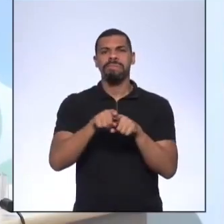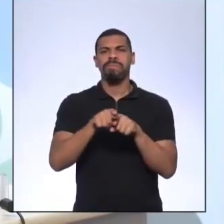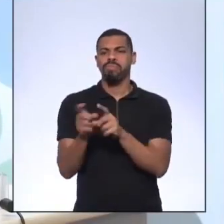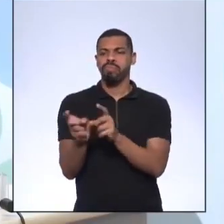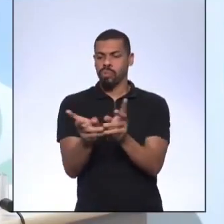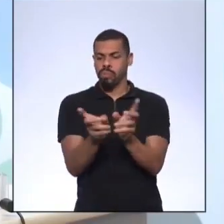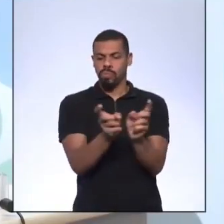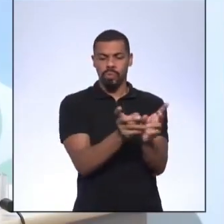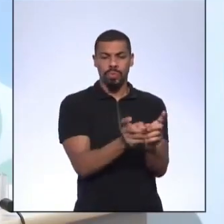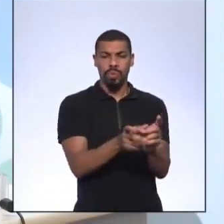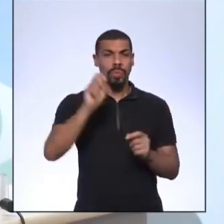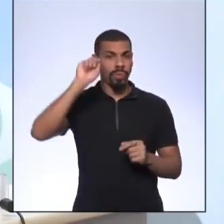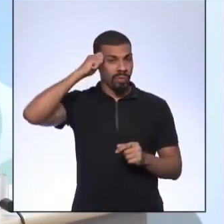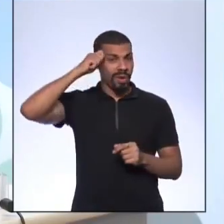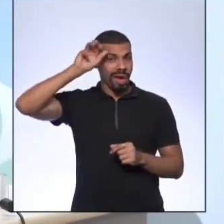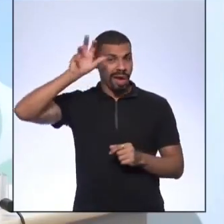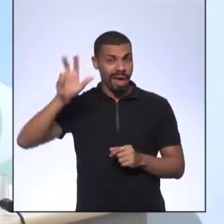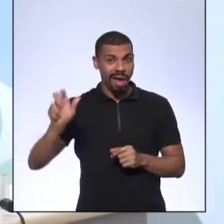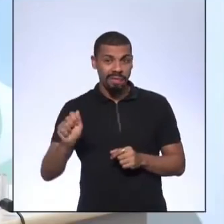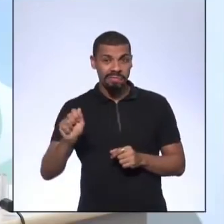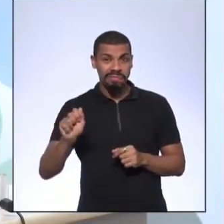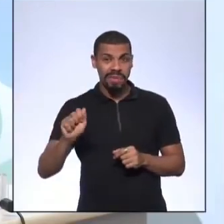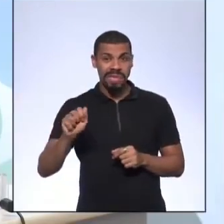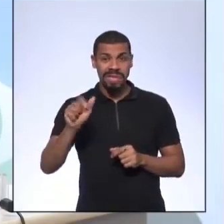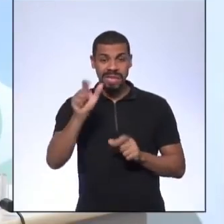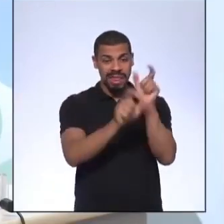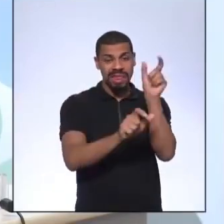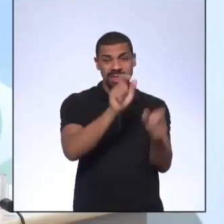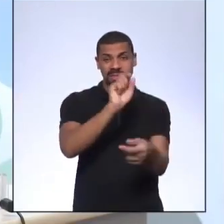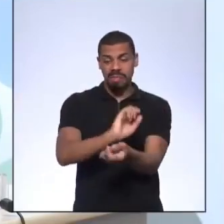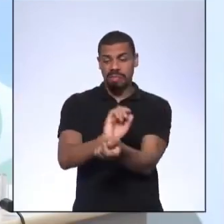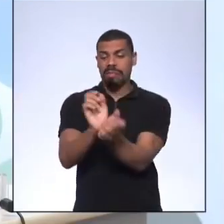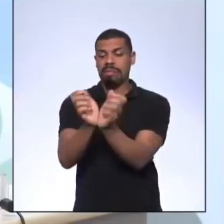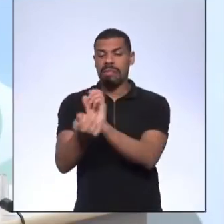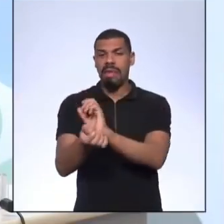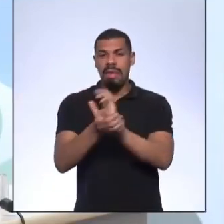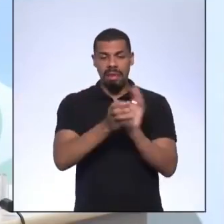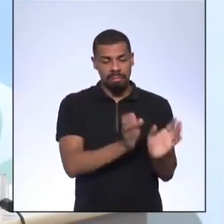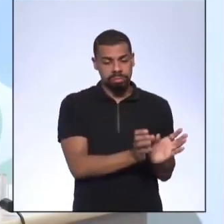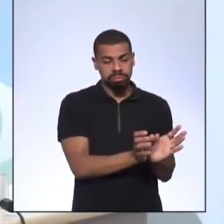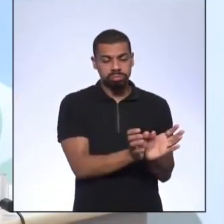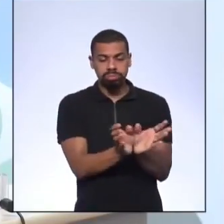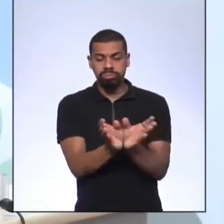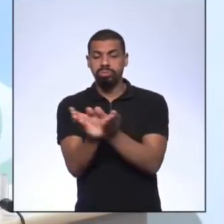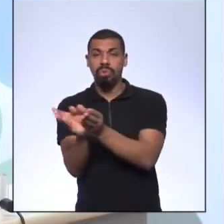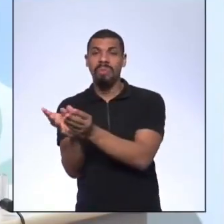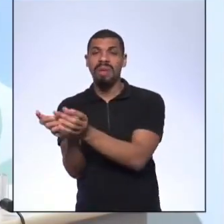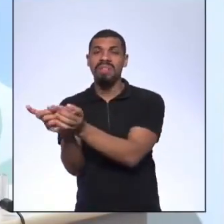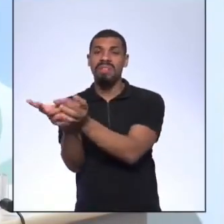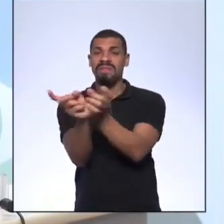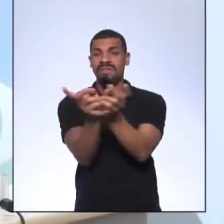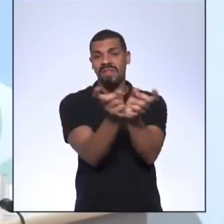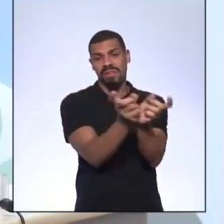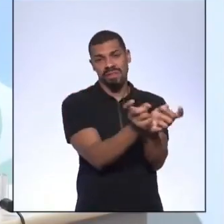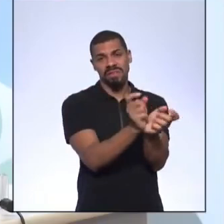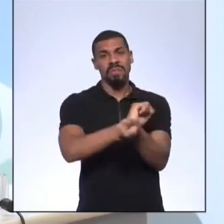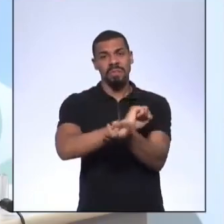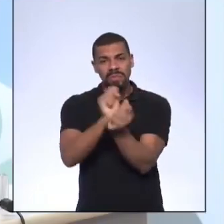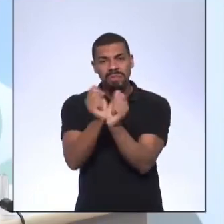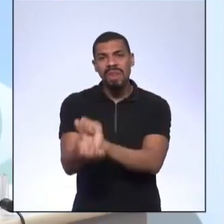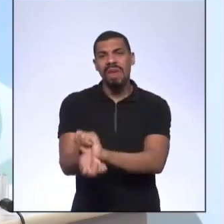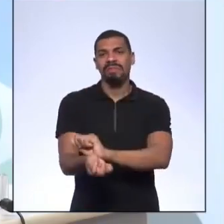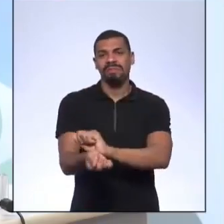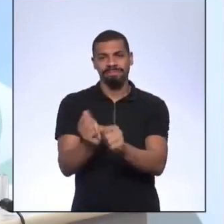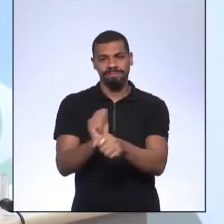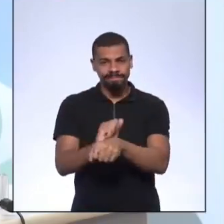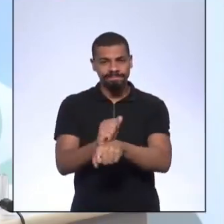esses africanos. Né? E esses negros eram transportados nos navios portugueses para serem vendidos como mão de obra escravizada. Então, foi